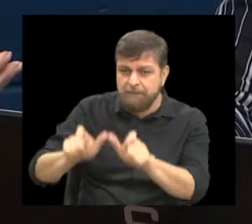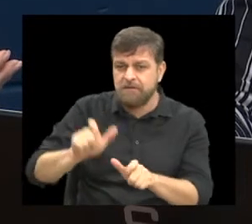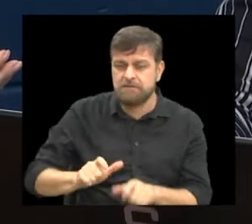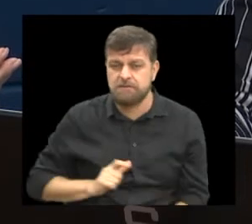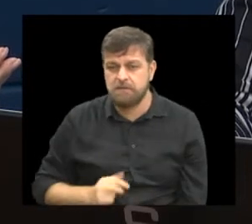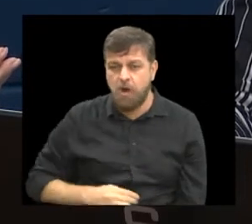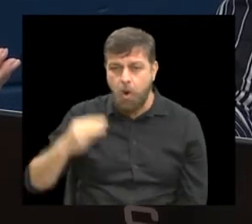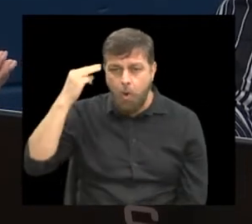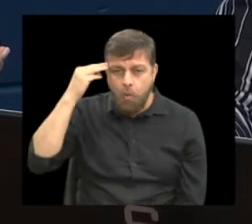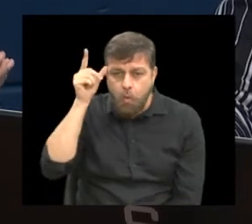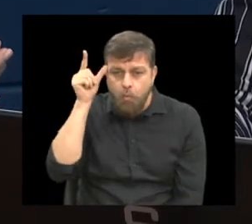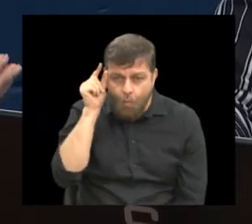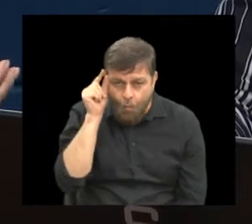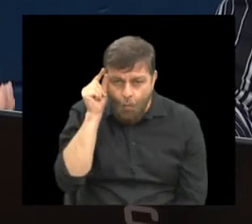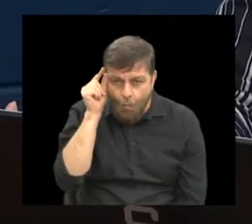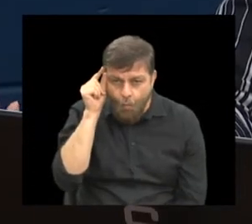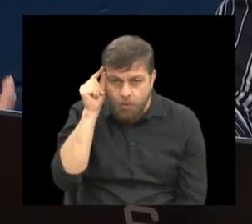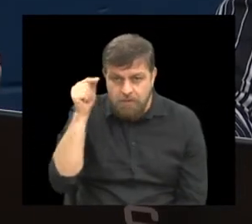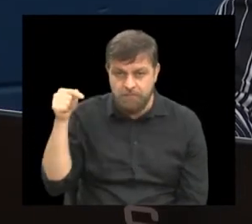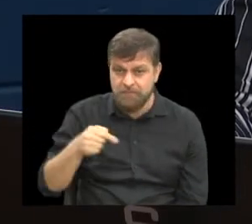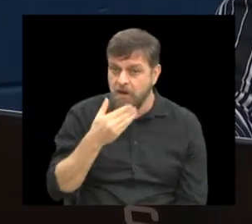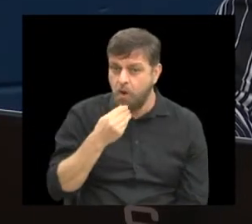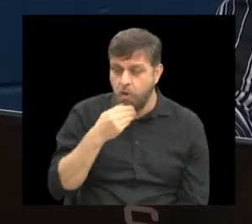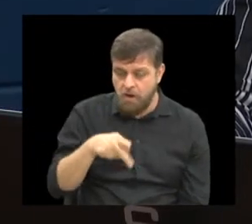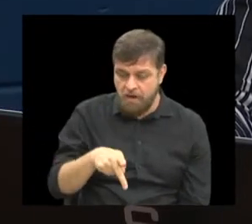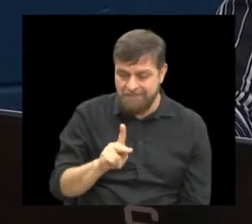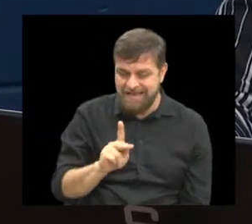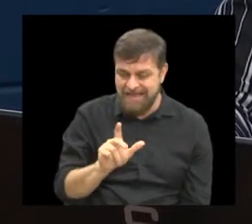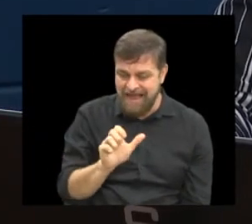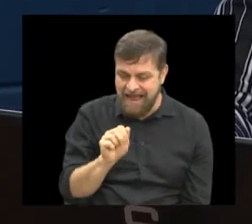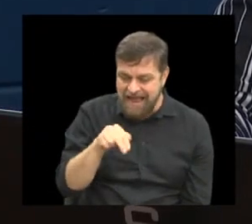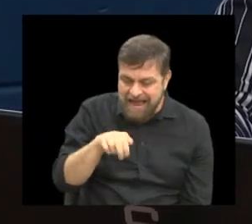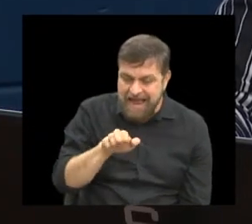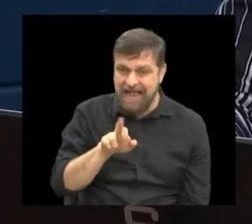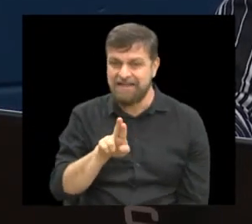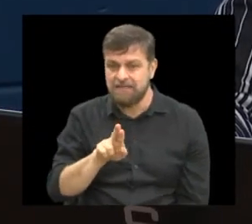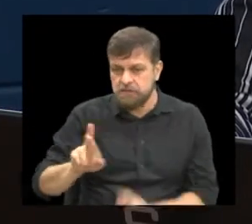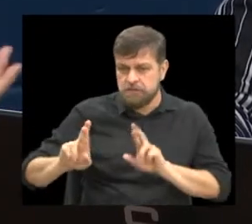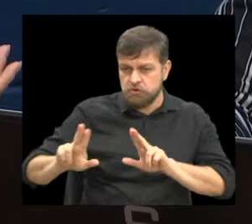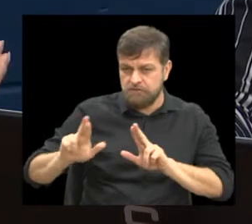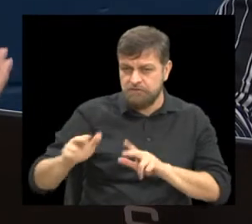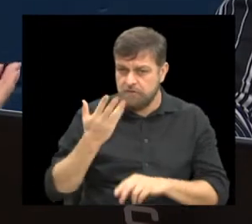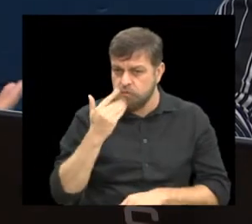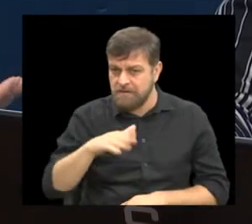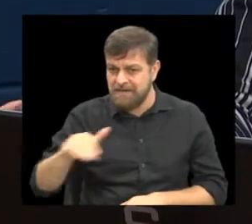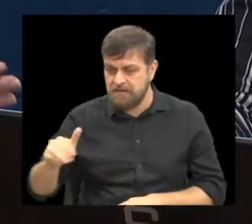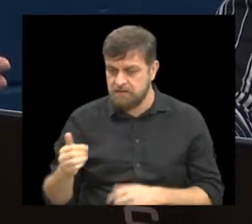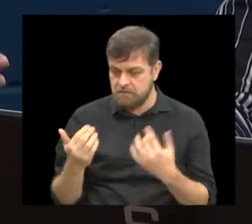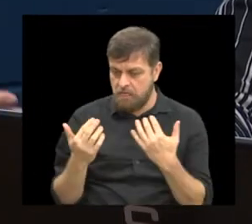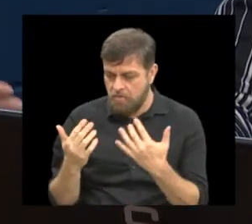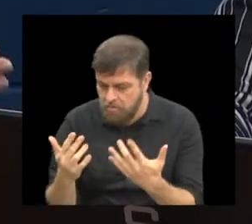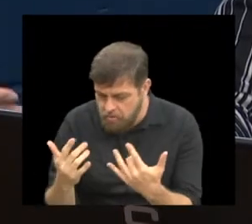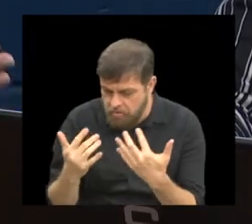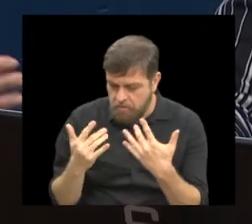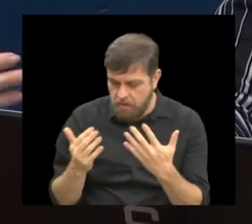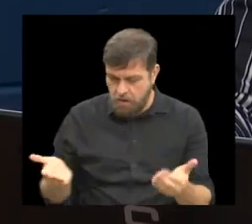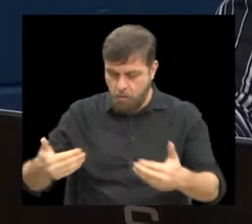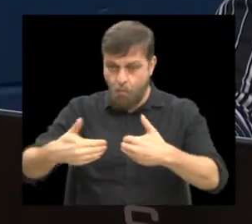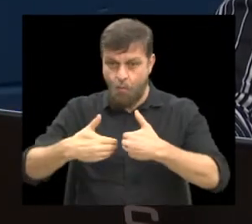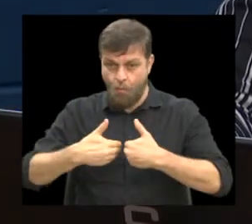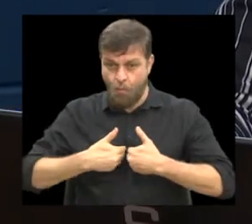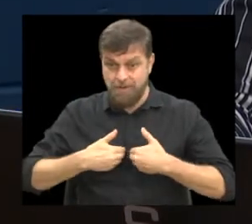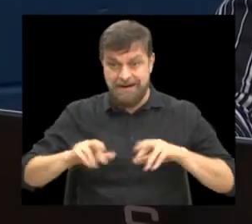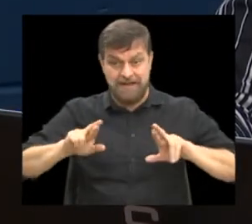de retardados. Então, Kanner quis diferenciar o autista dessas crianças que tinham apenas a